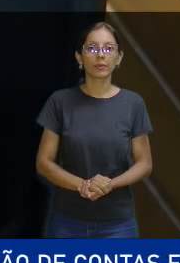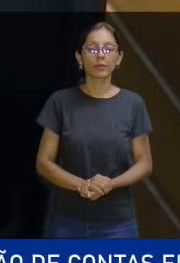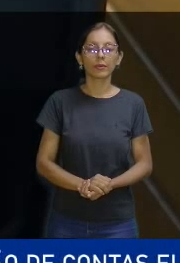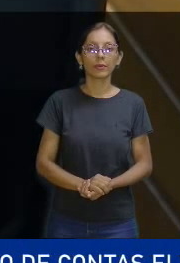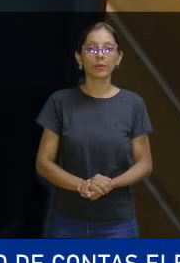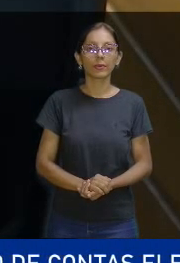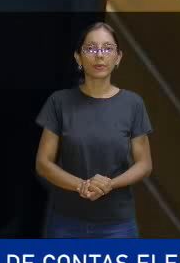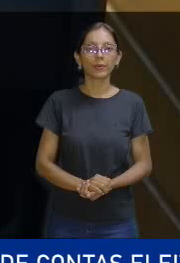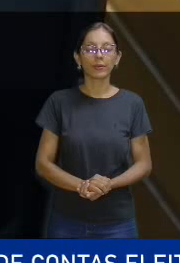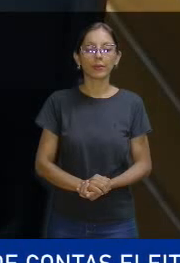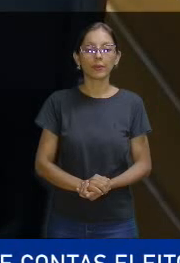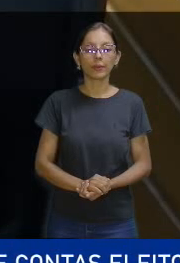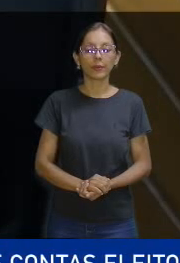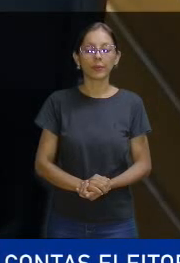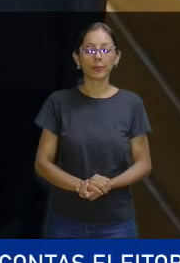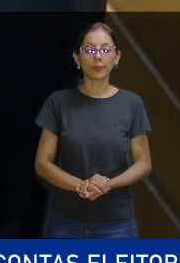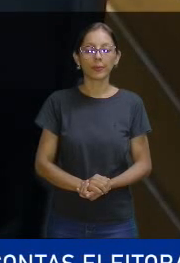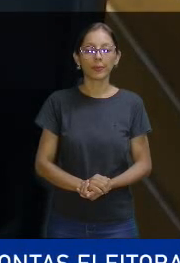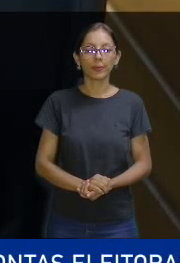Só um minuto, abrindo.